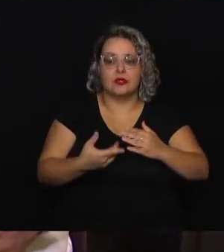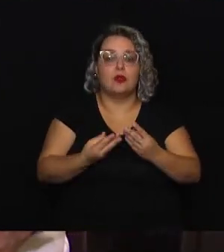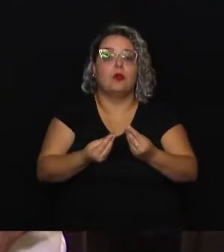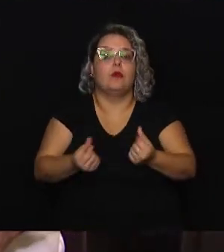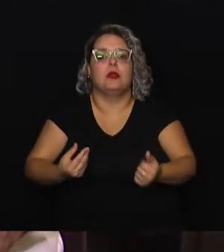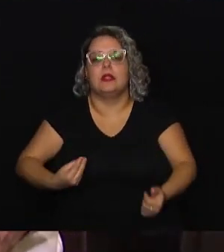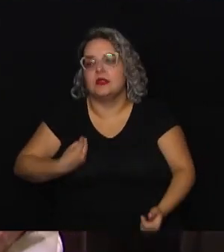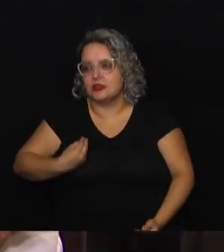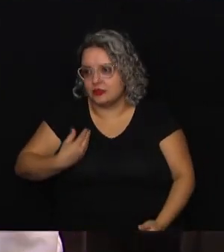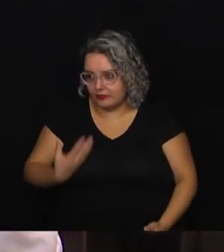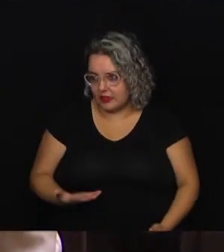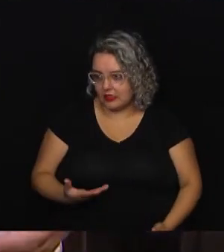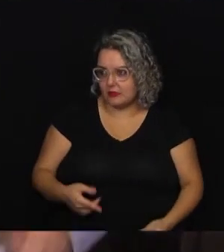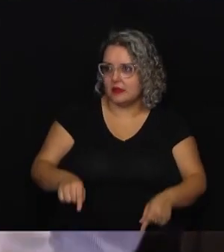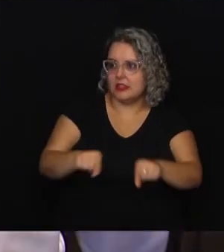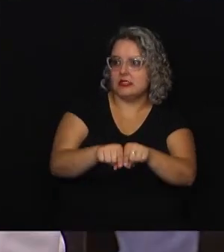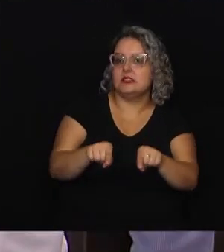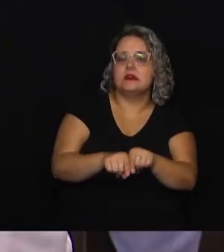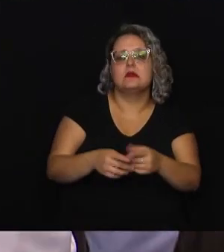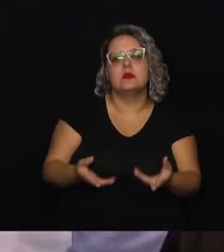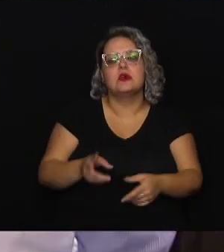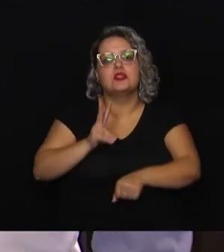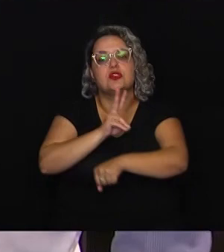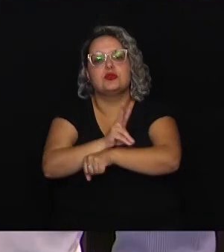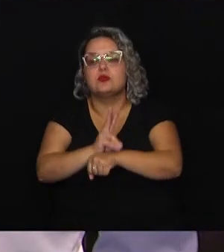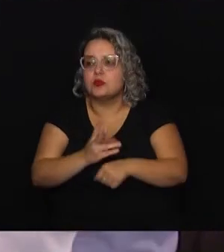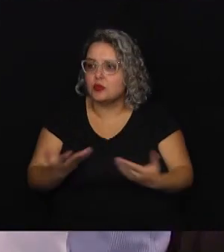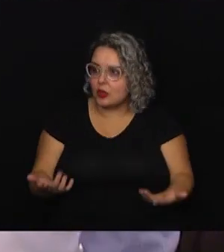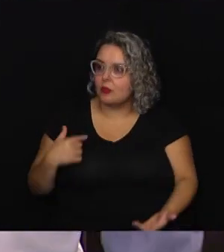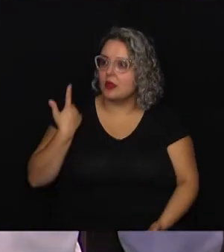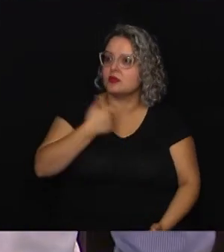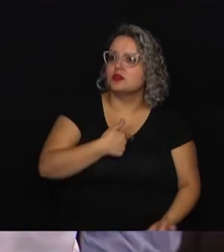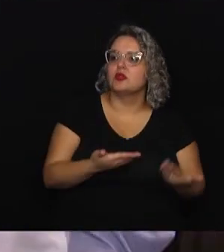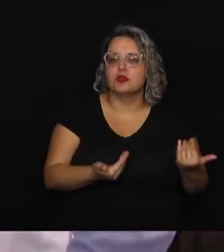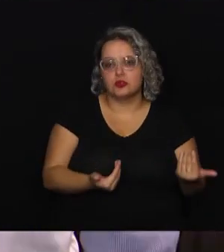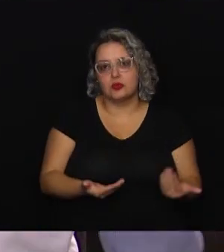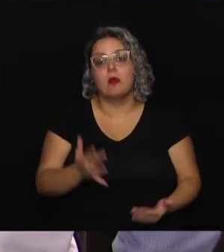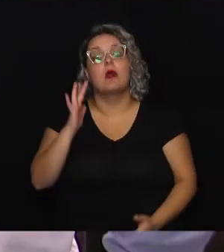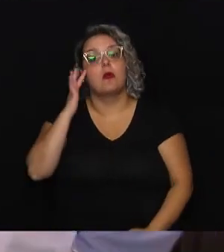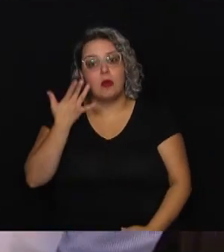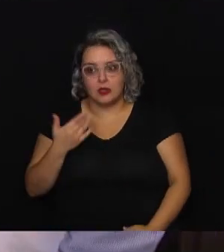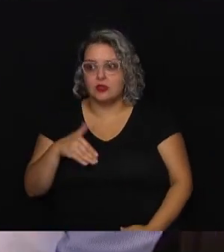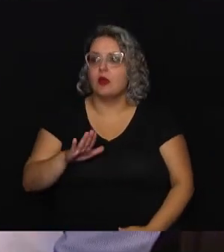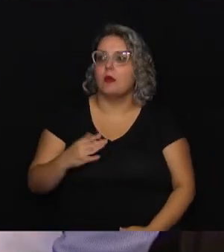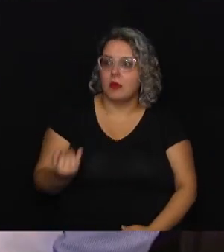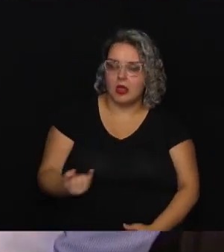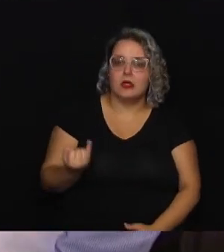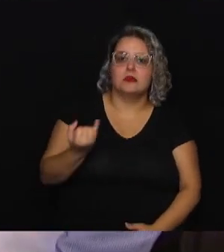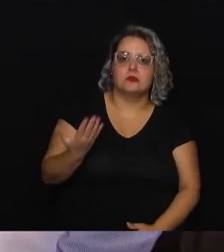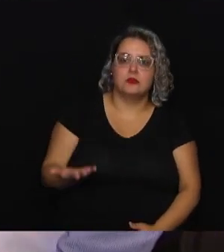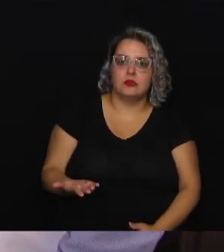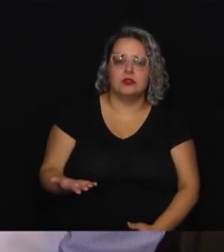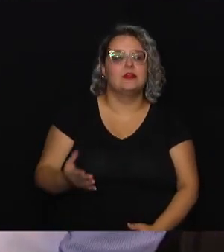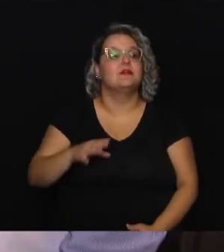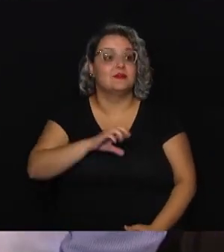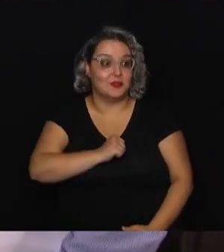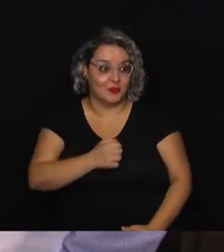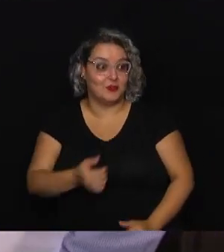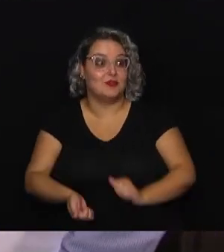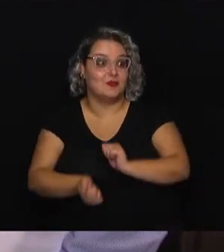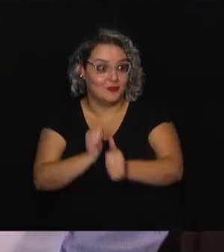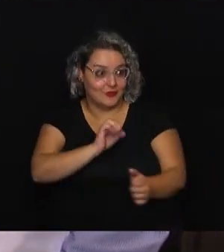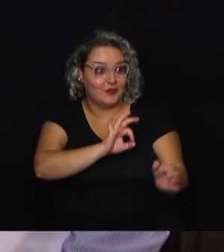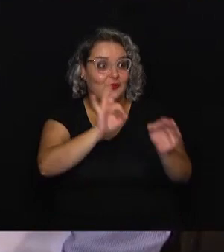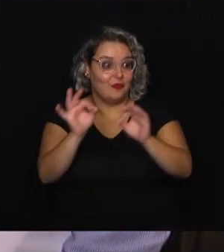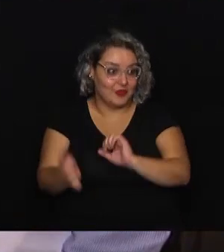né, mas também um fator de proteção para os nossos jovens, que eu acho que é o mais importante. Você gosta muito de futebol, acompanha o